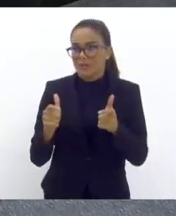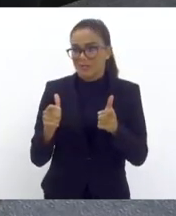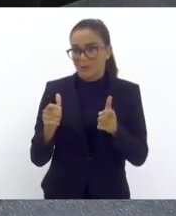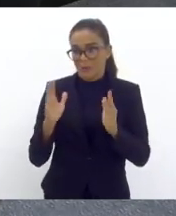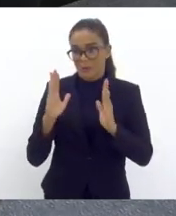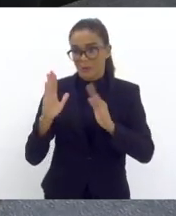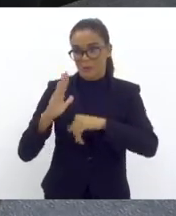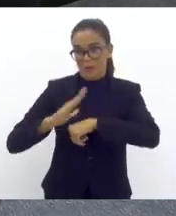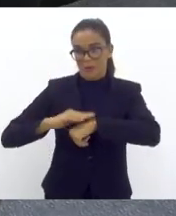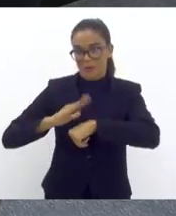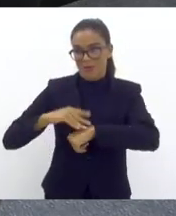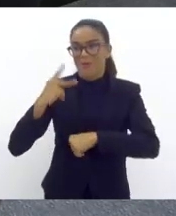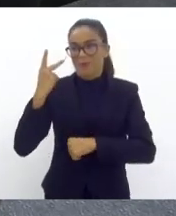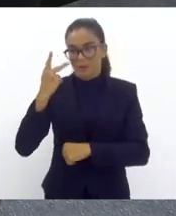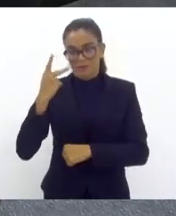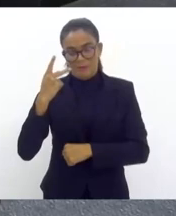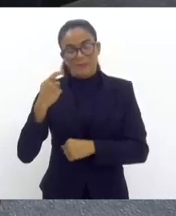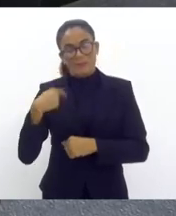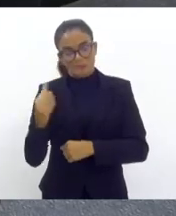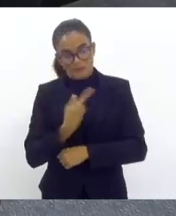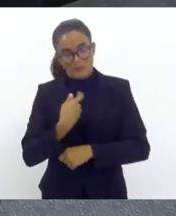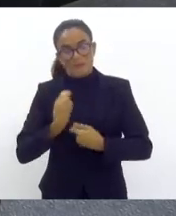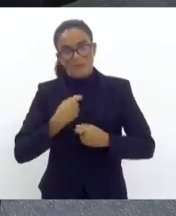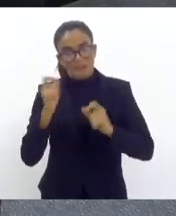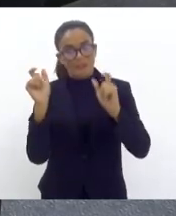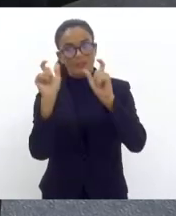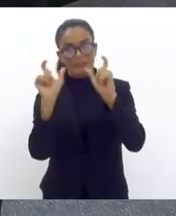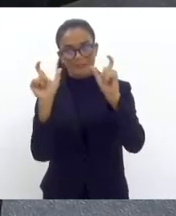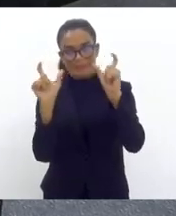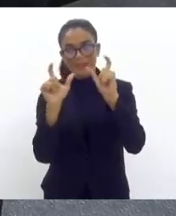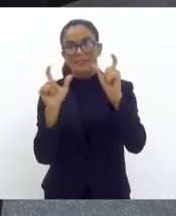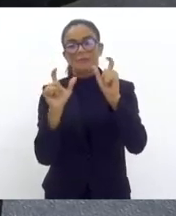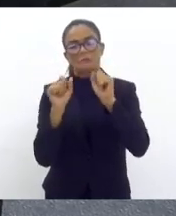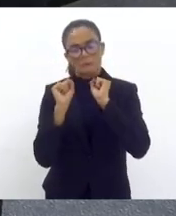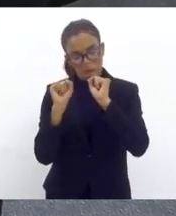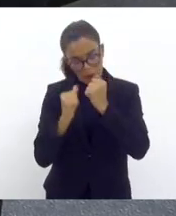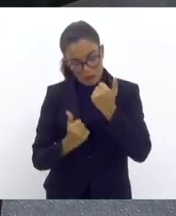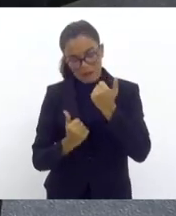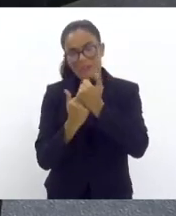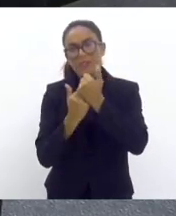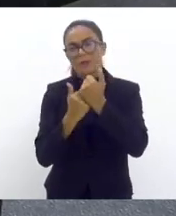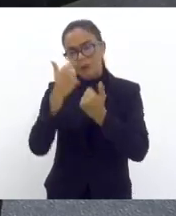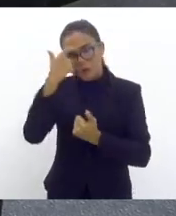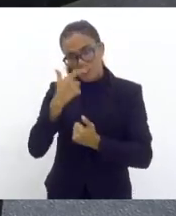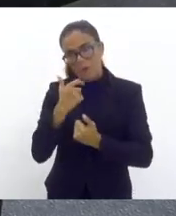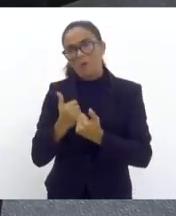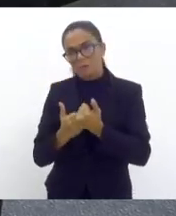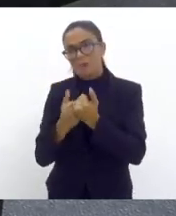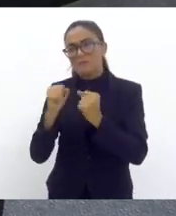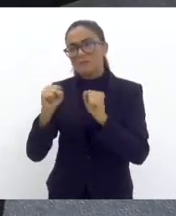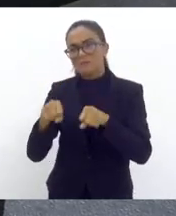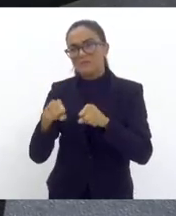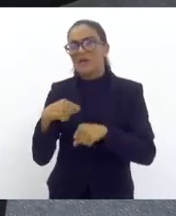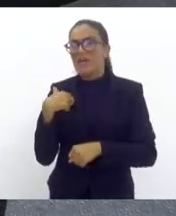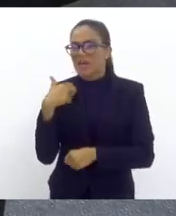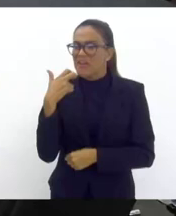político Então temos que Estar atento a isso e pode contar comigo vossa excelência pode contar que nós estamos juntos nessa batalha